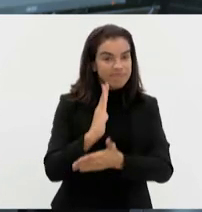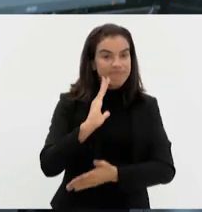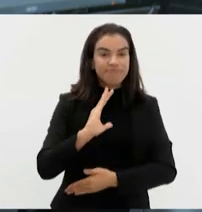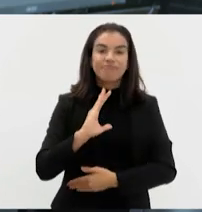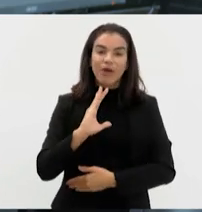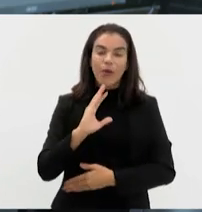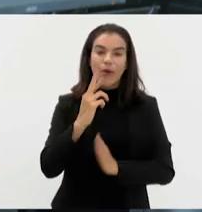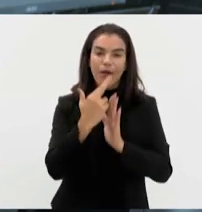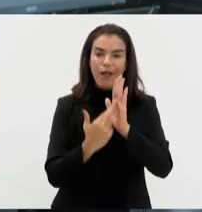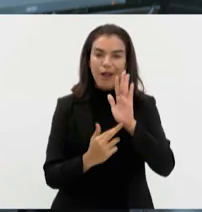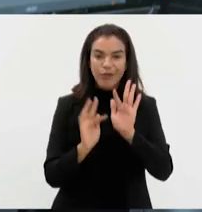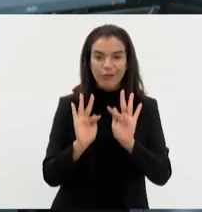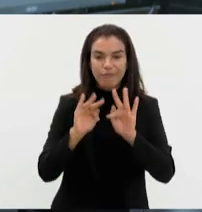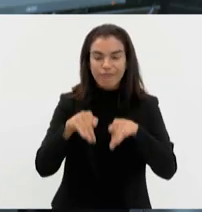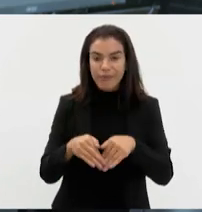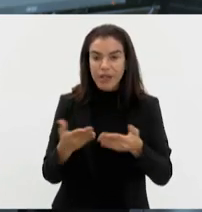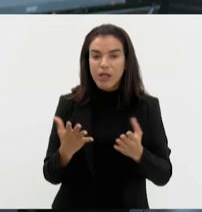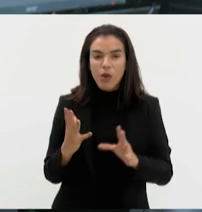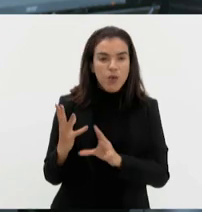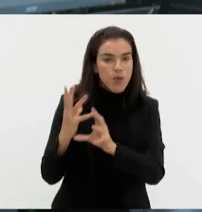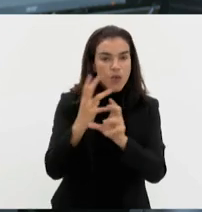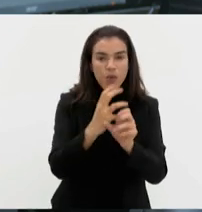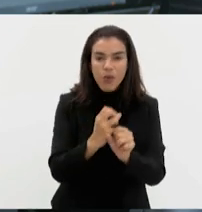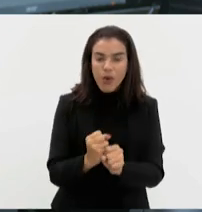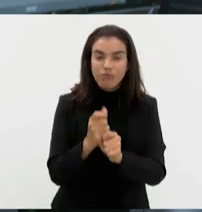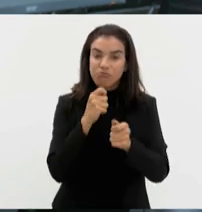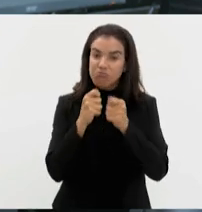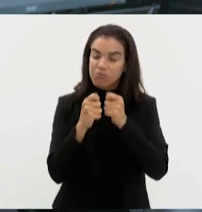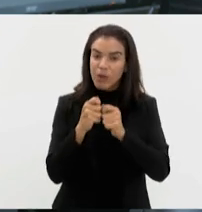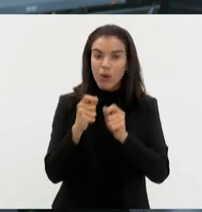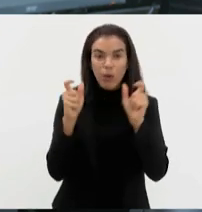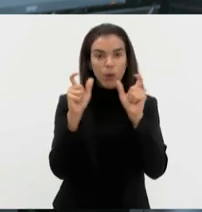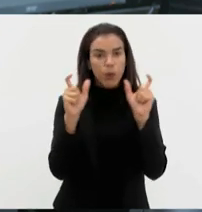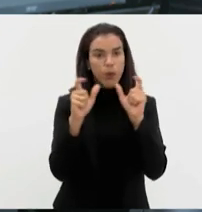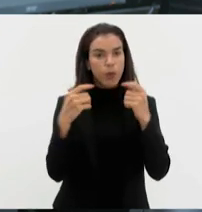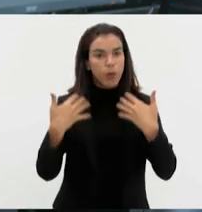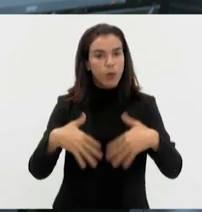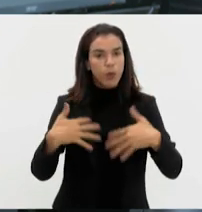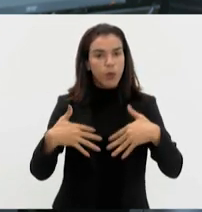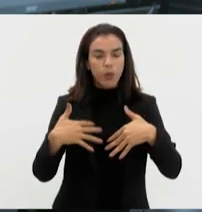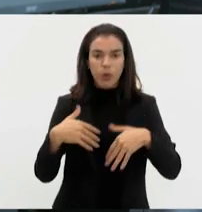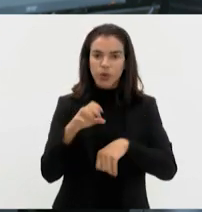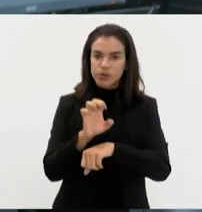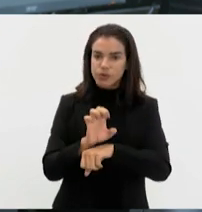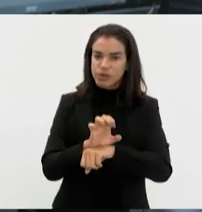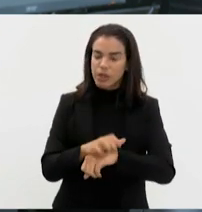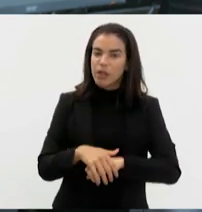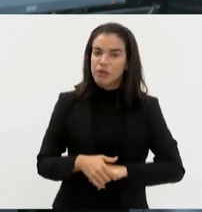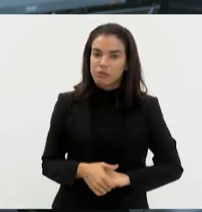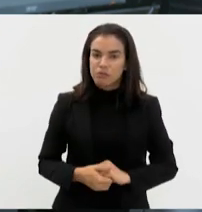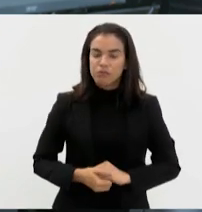E esses dados que nós apresentamos nessa reportagem são impressionantes aqui no estado.